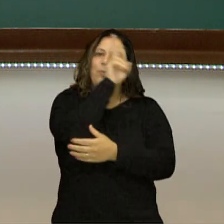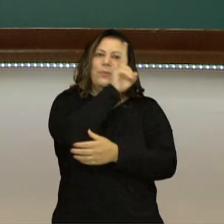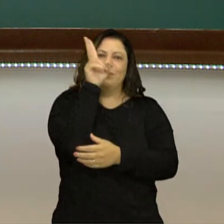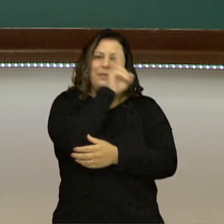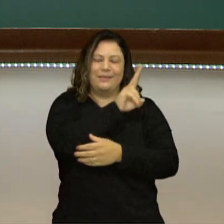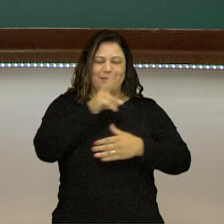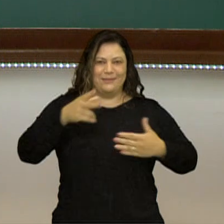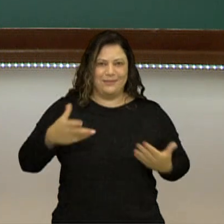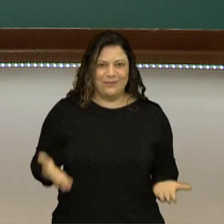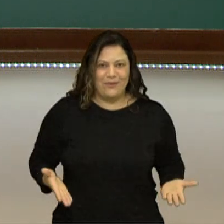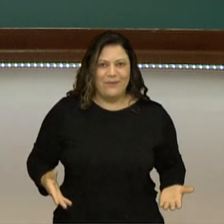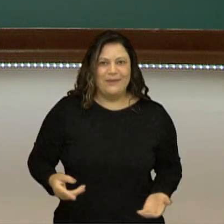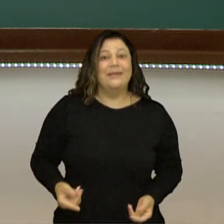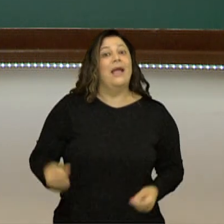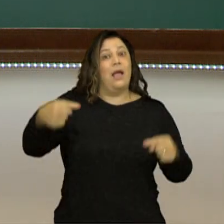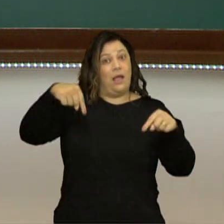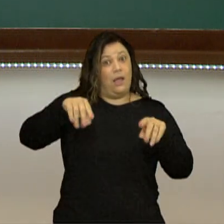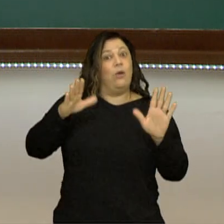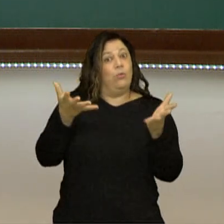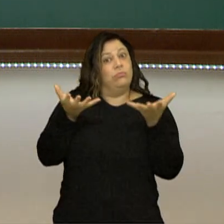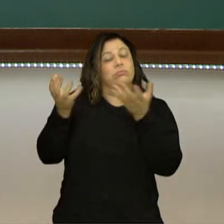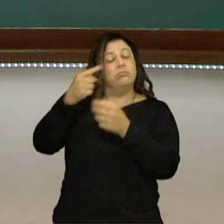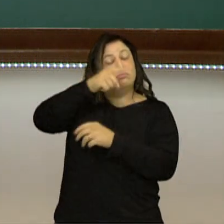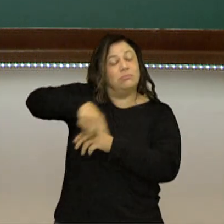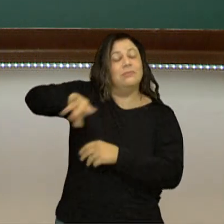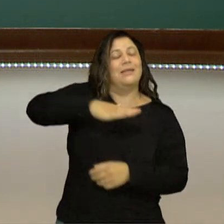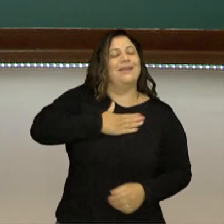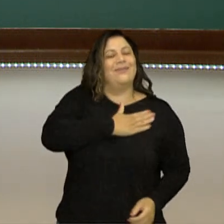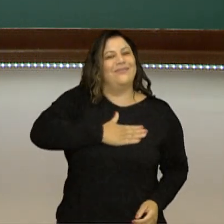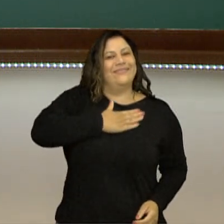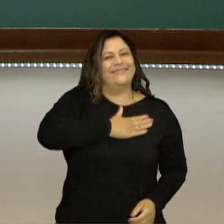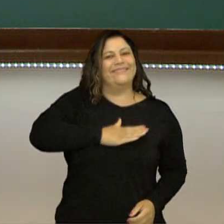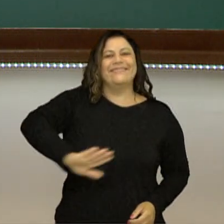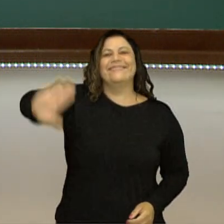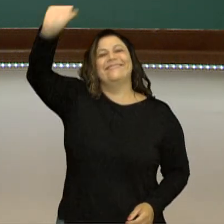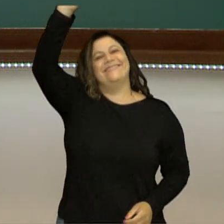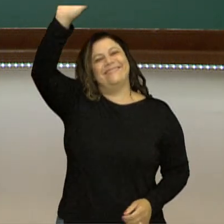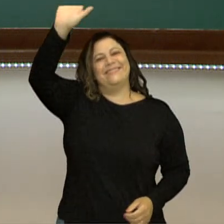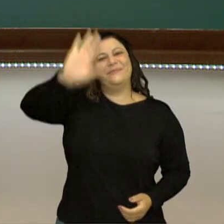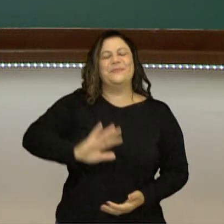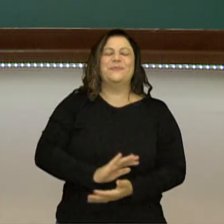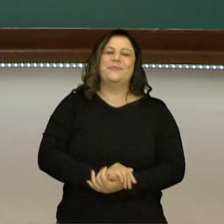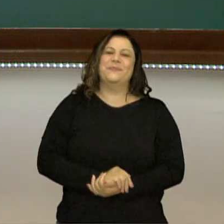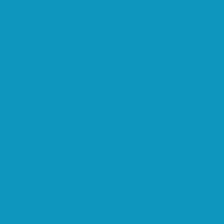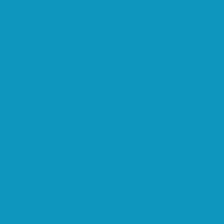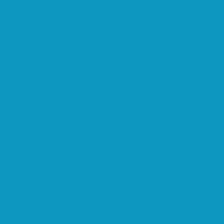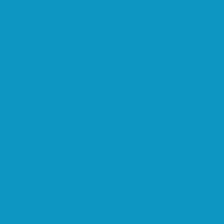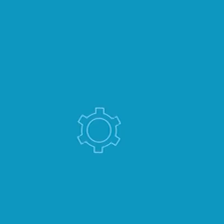história. Eu espero que você tenha gostado e até breve!